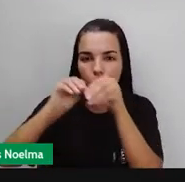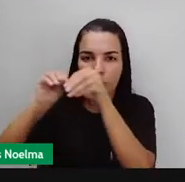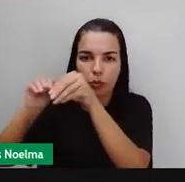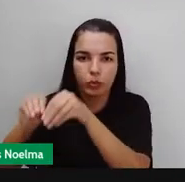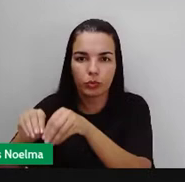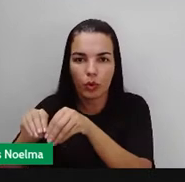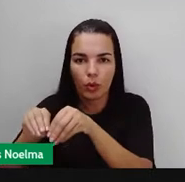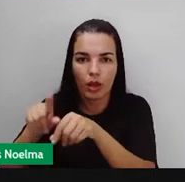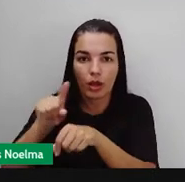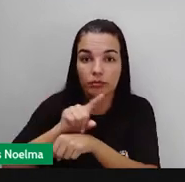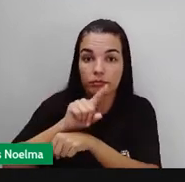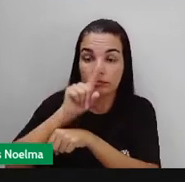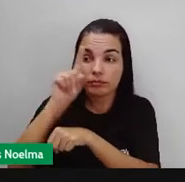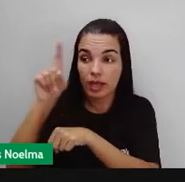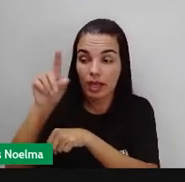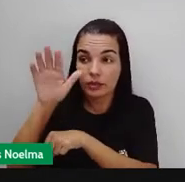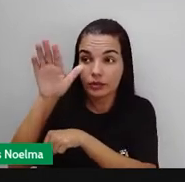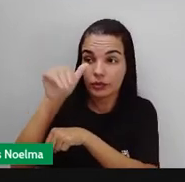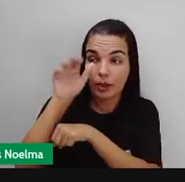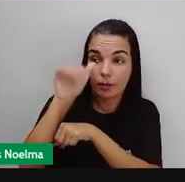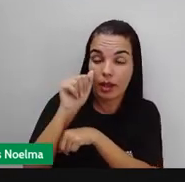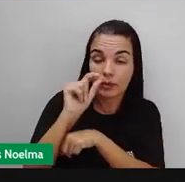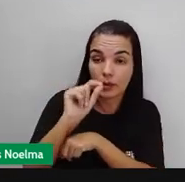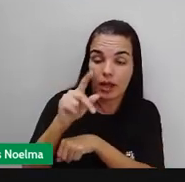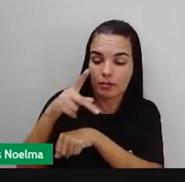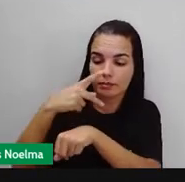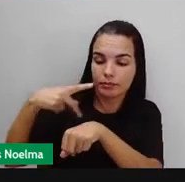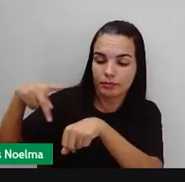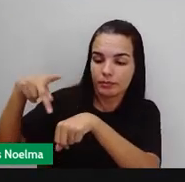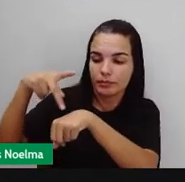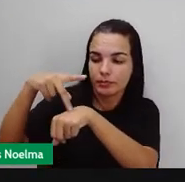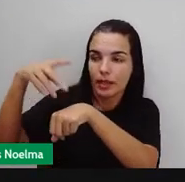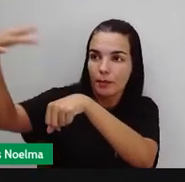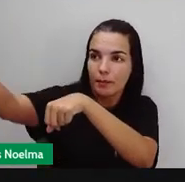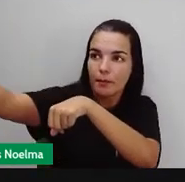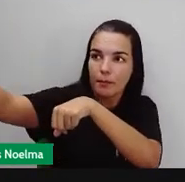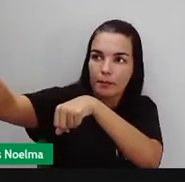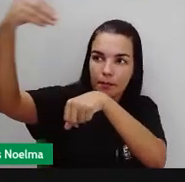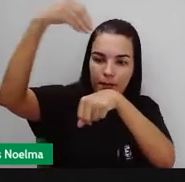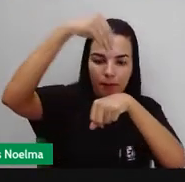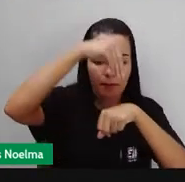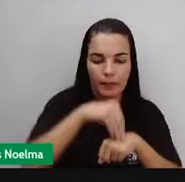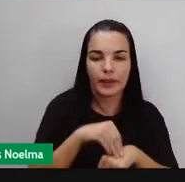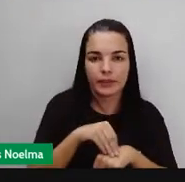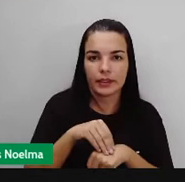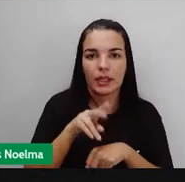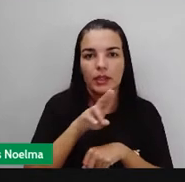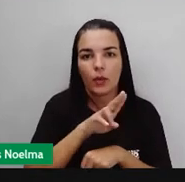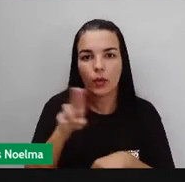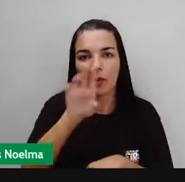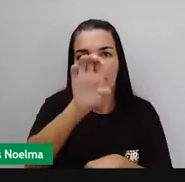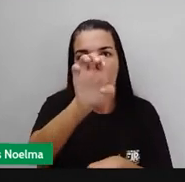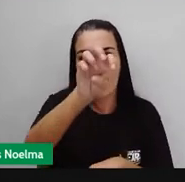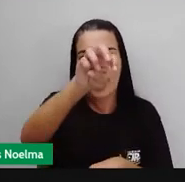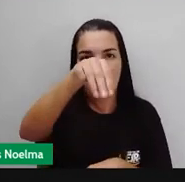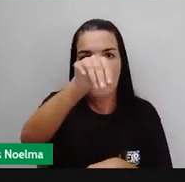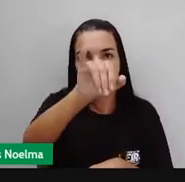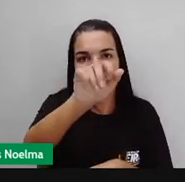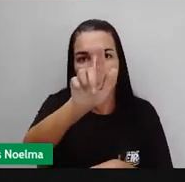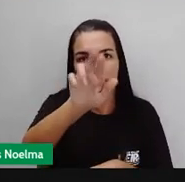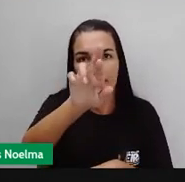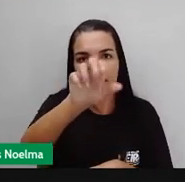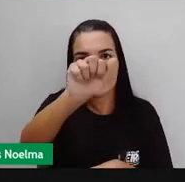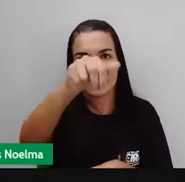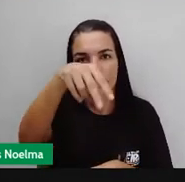era chamado de emigrante. Emigrante, porque ele se mudou do Iraque, ele saiu do seu país para outro. Então, ele era um